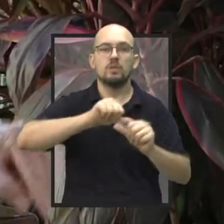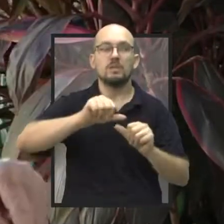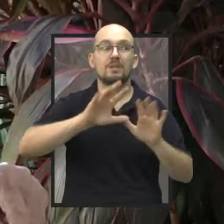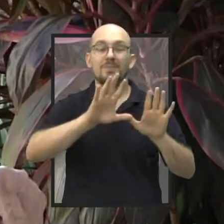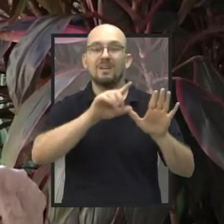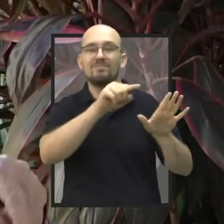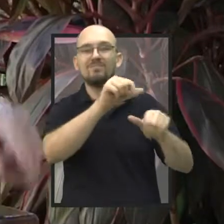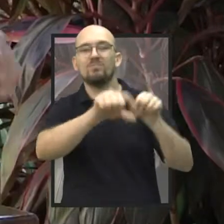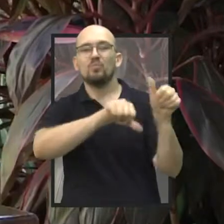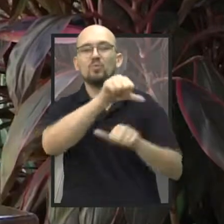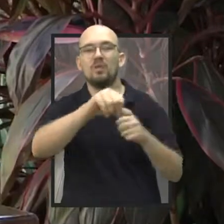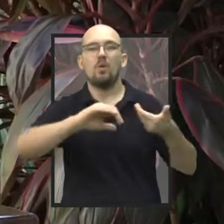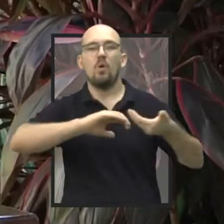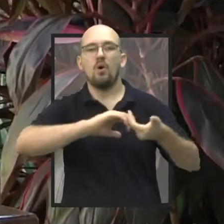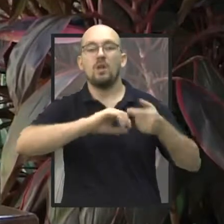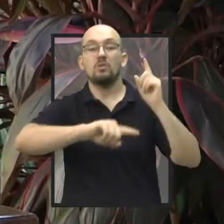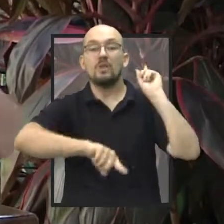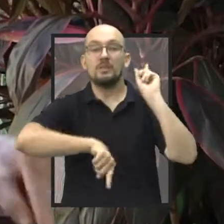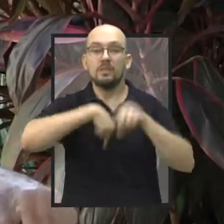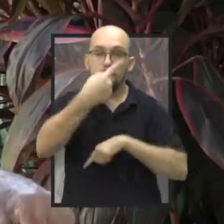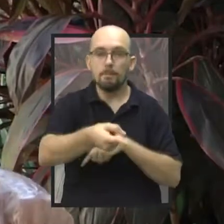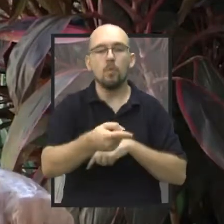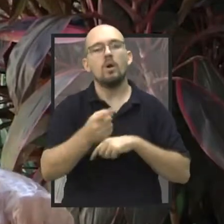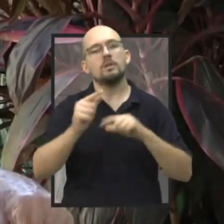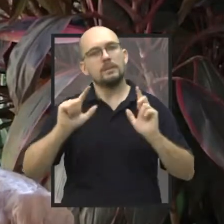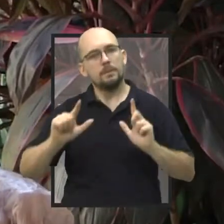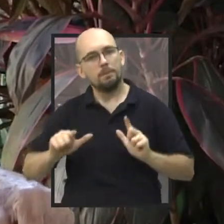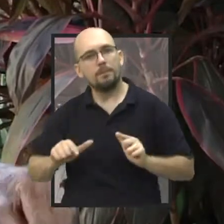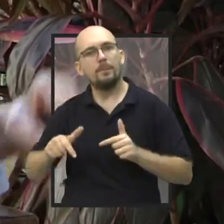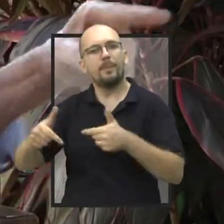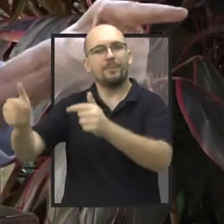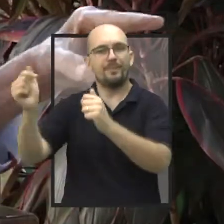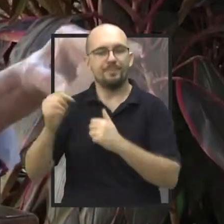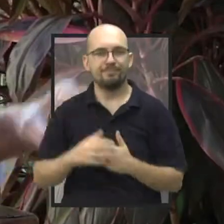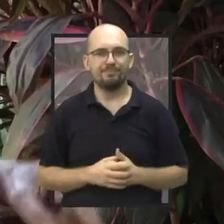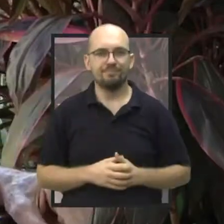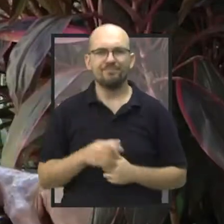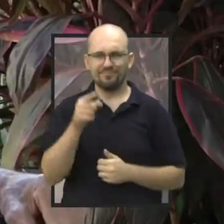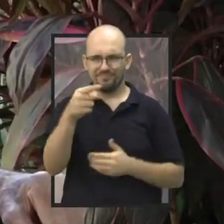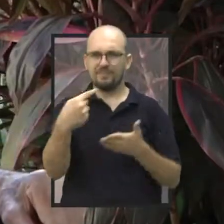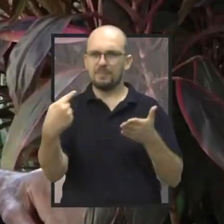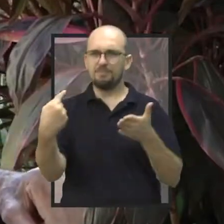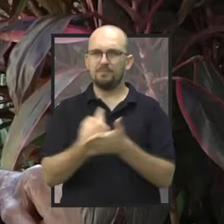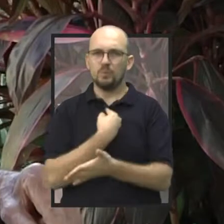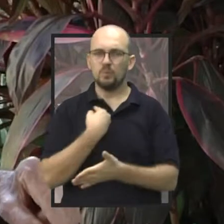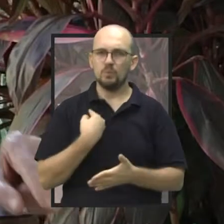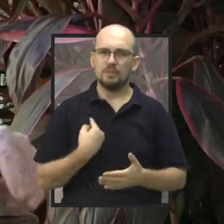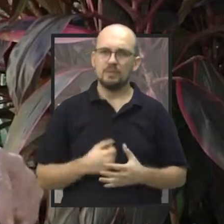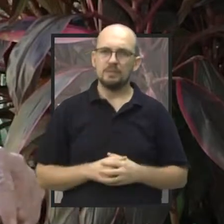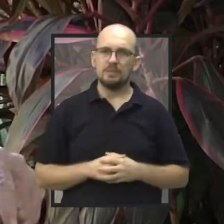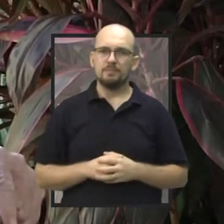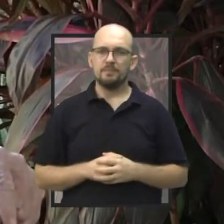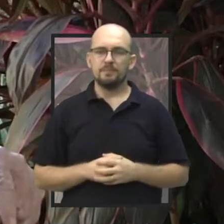mudar o Congresso para depois tomar essas iniciativas. Então você me fez uma pergunta,